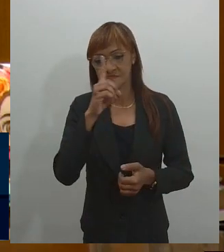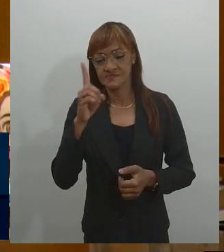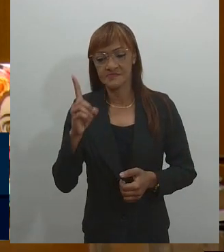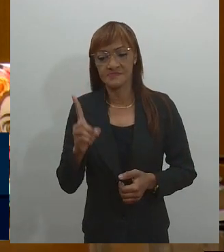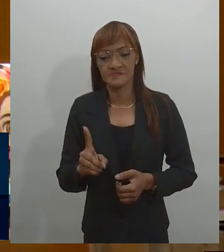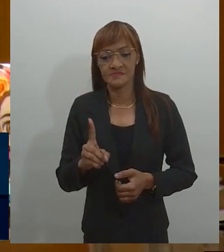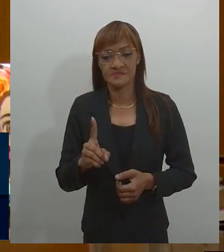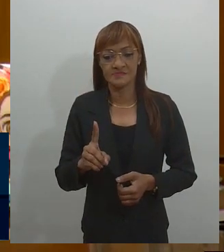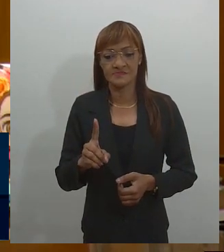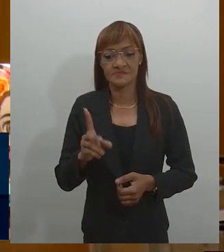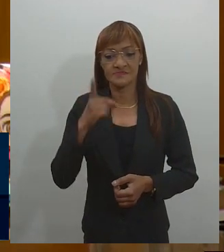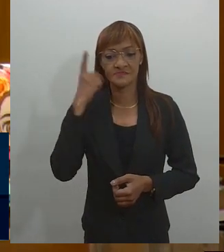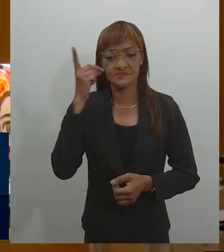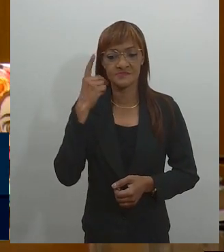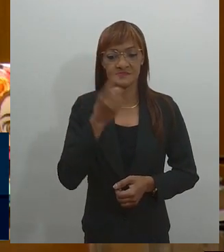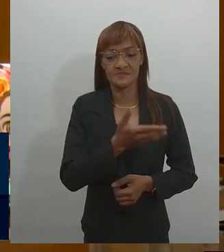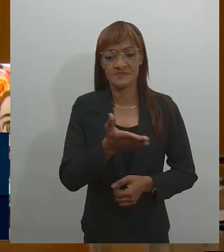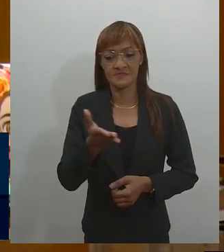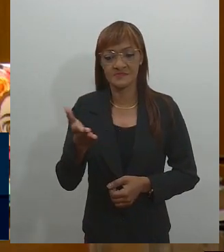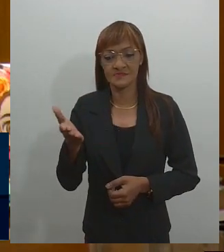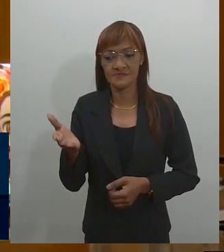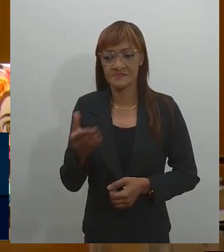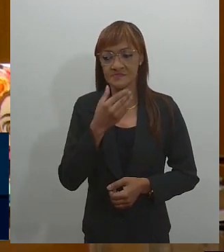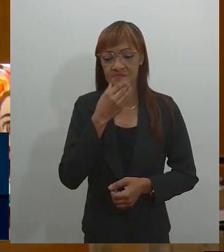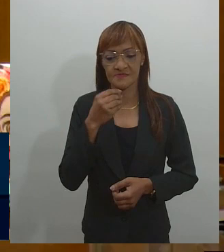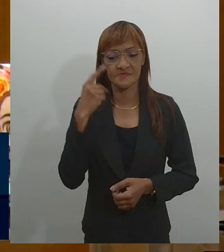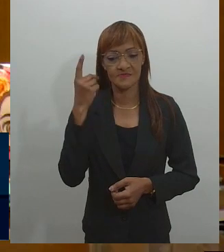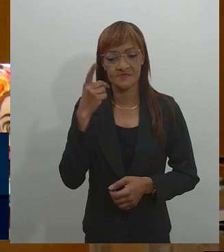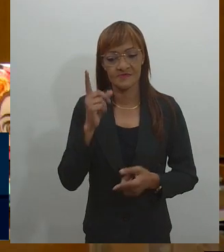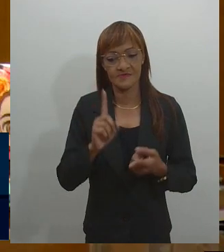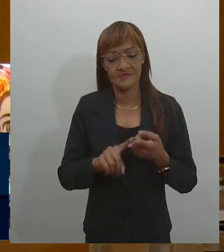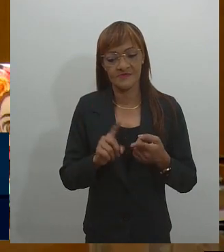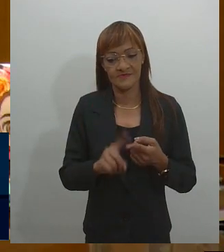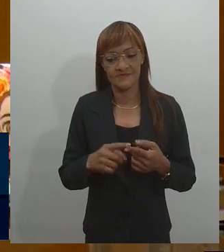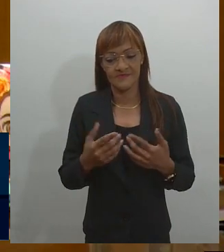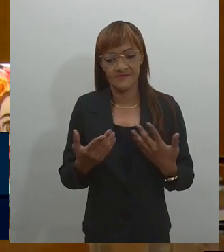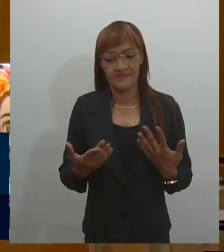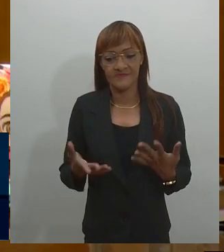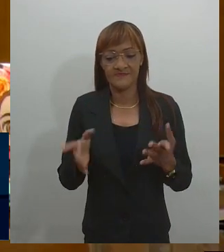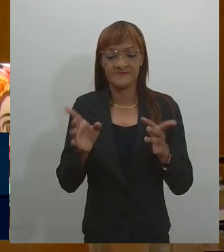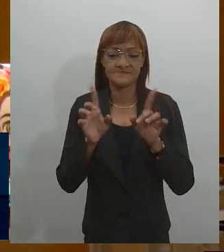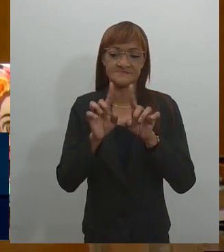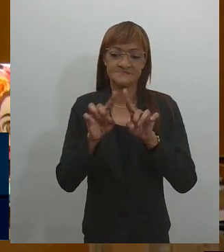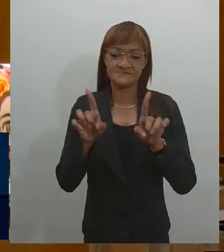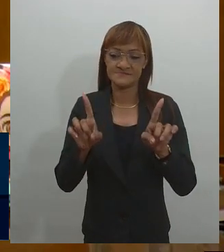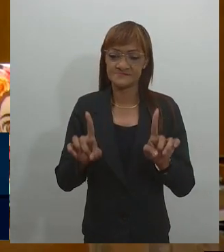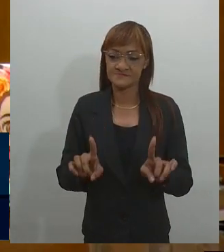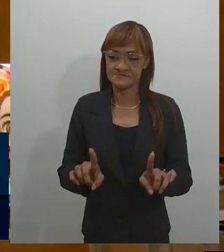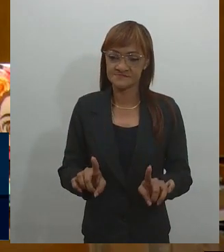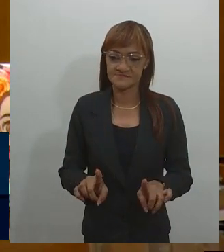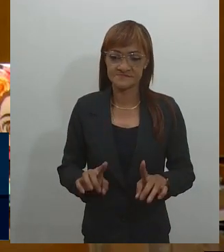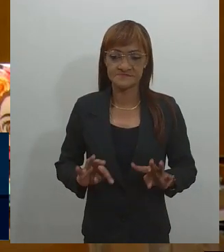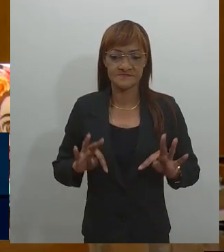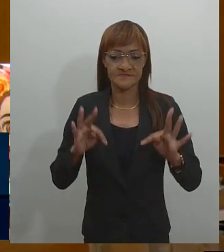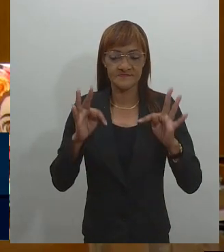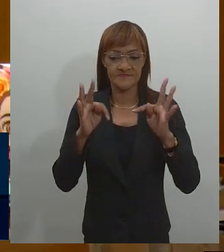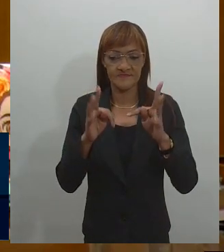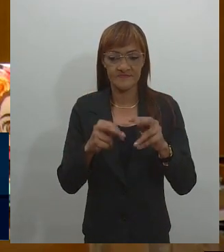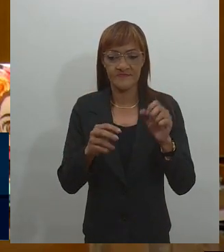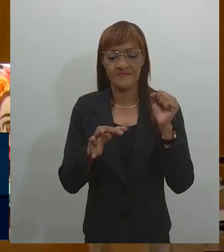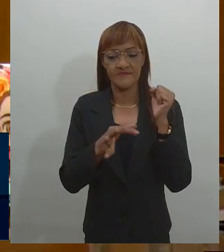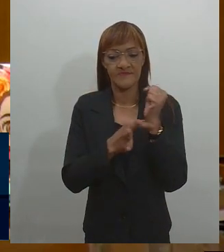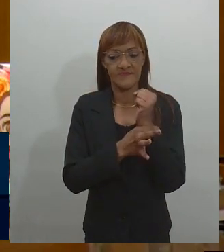aos deputados, às funcionárias, funcionários, toda a assessoria, pessoal que está aqui